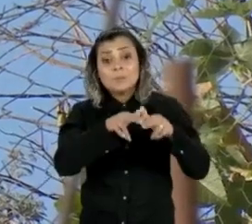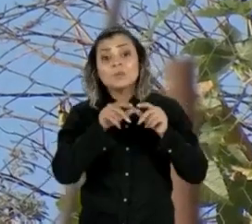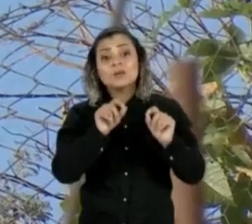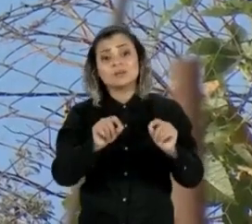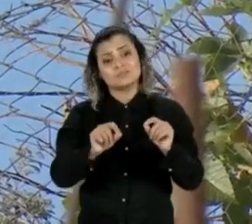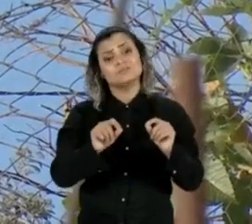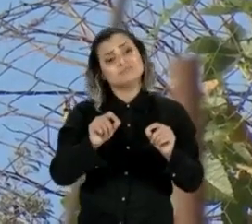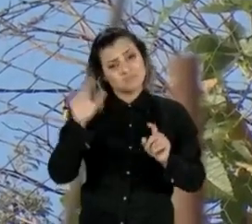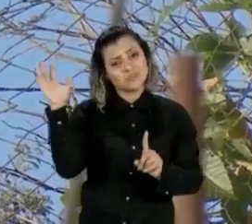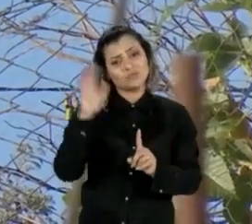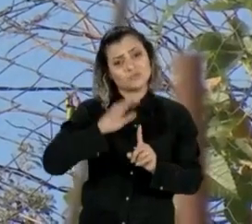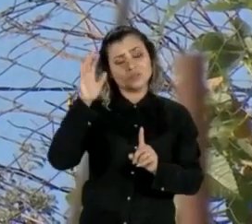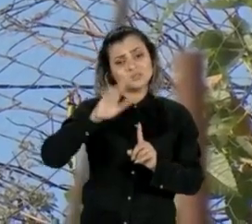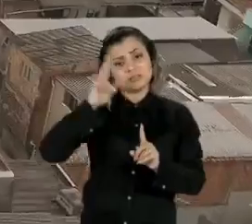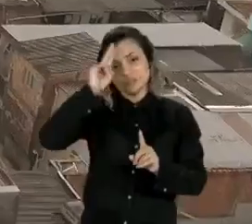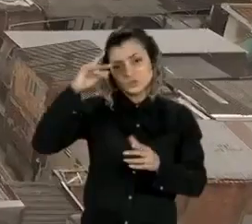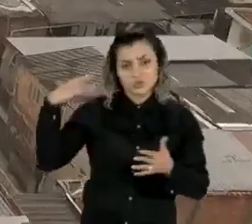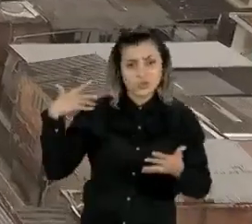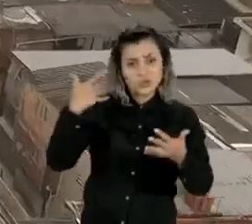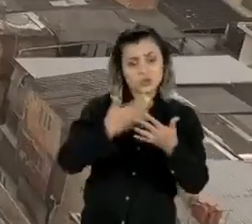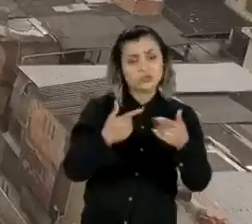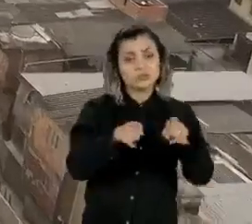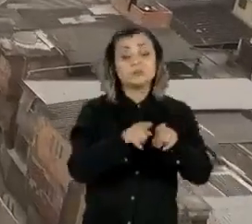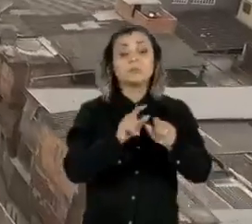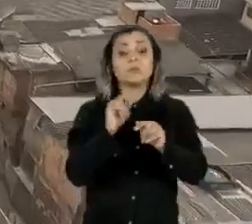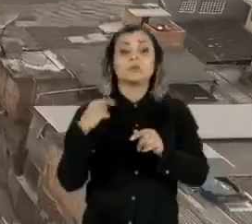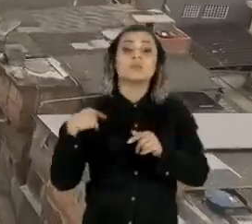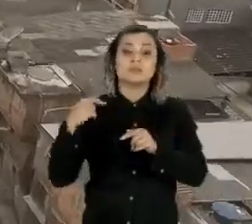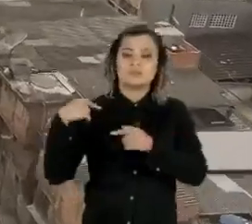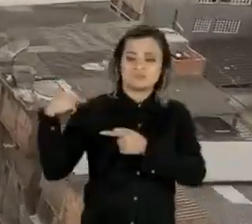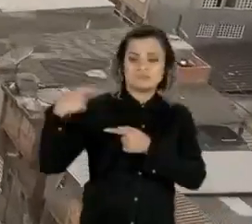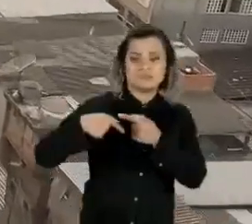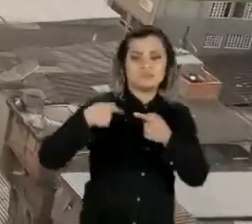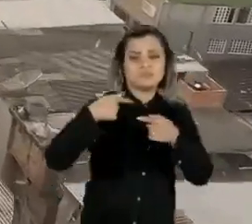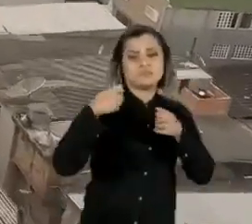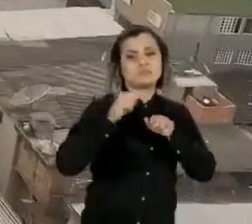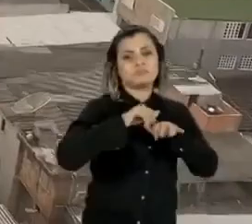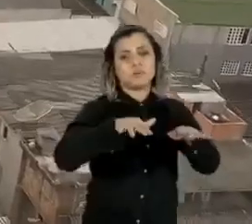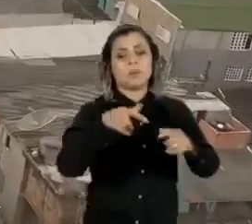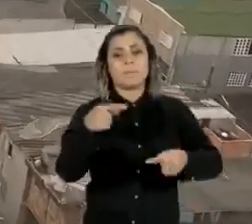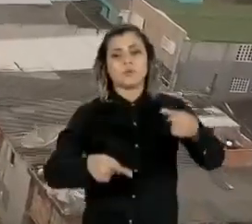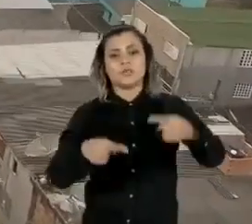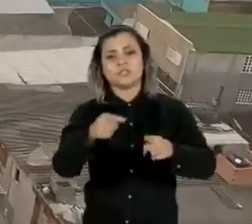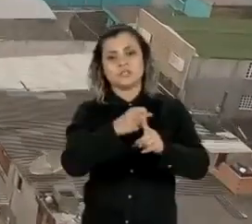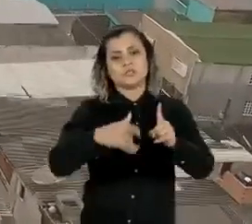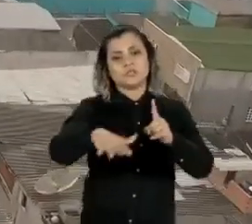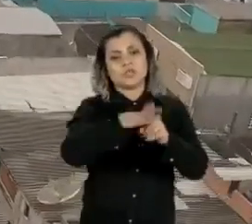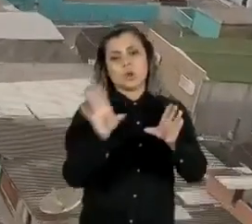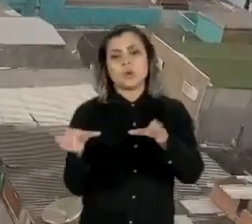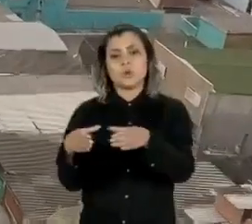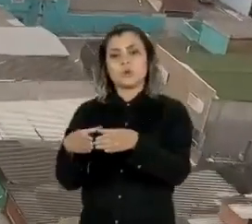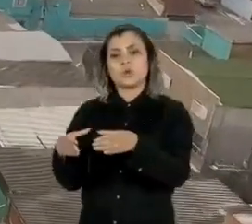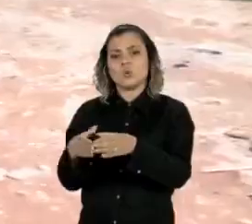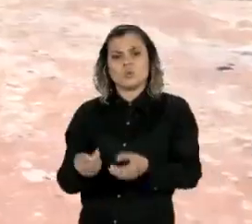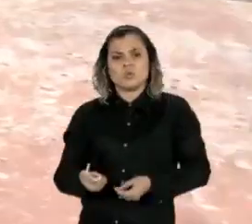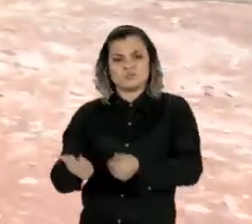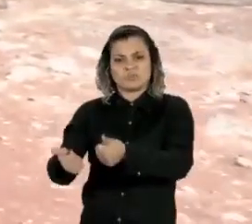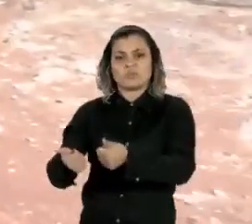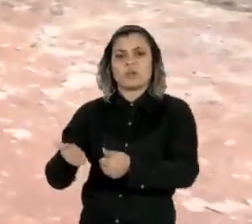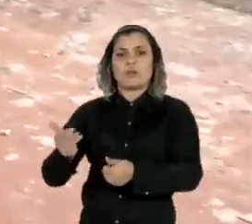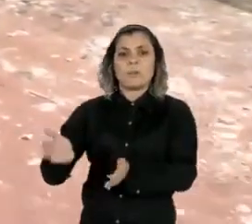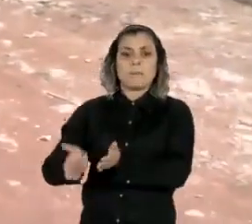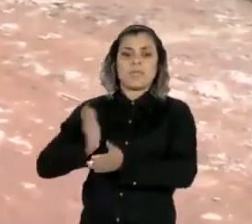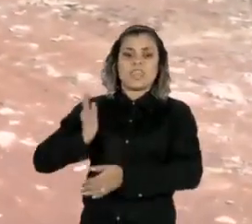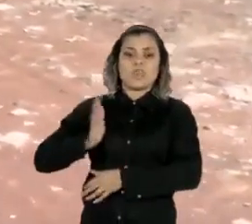fatores históricos e estruturais, como a herança escravocrata, as políticas sociais voltadas a grupos que menos precisam e uma